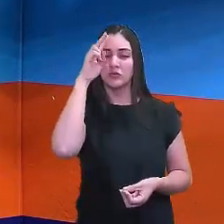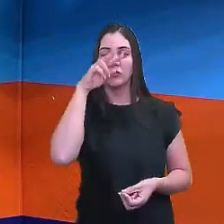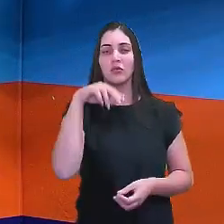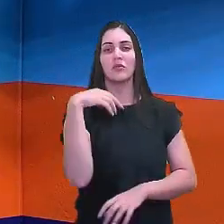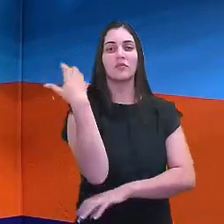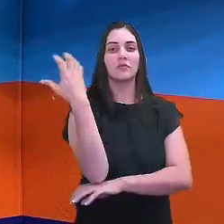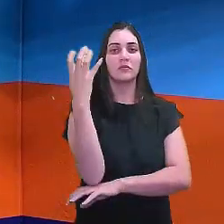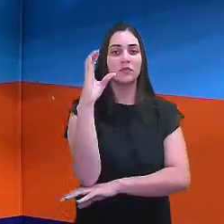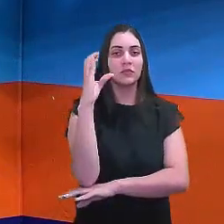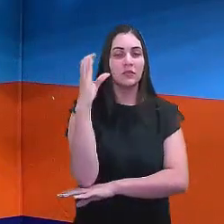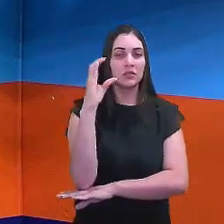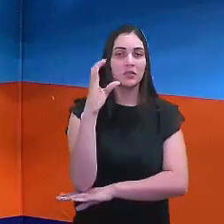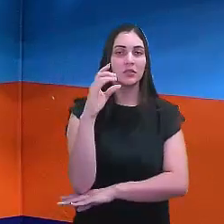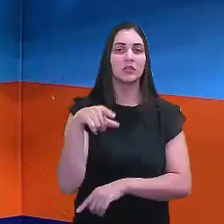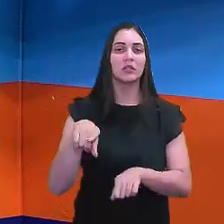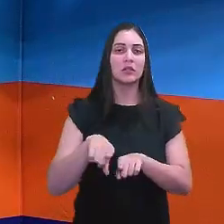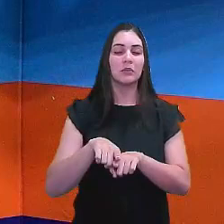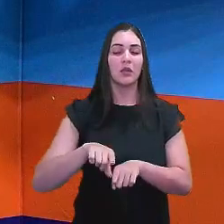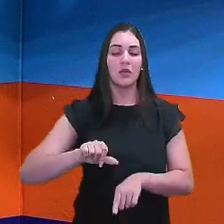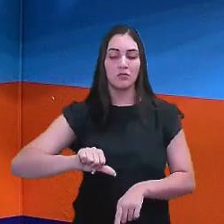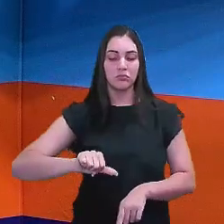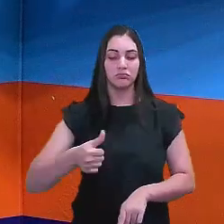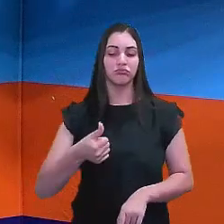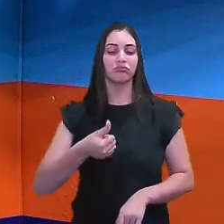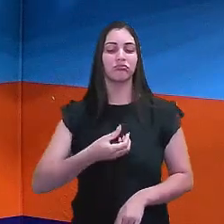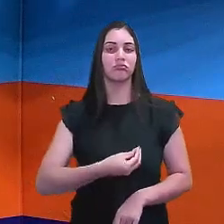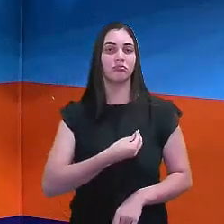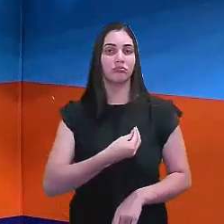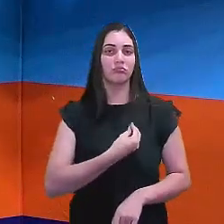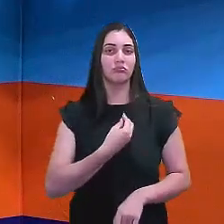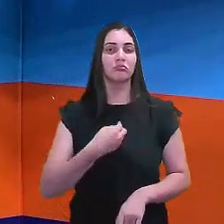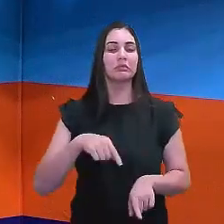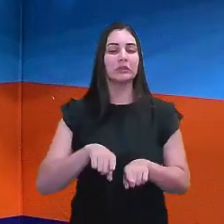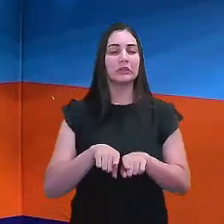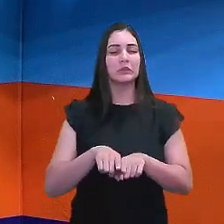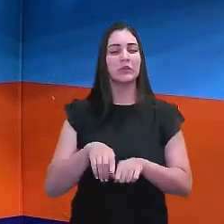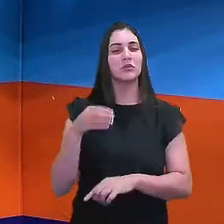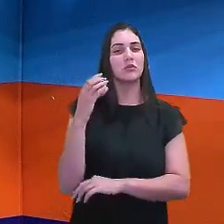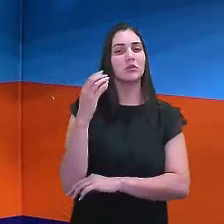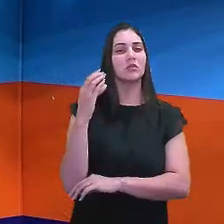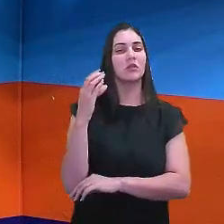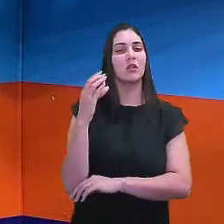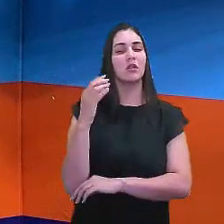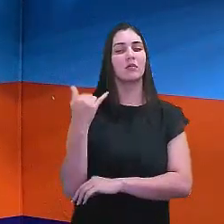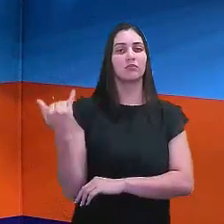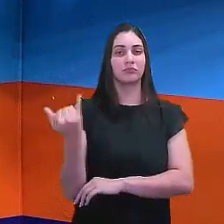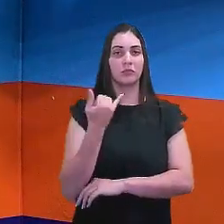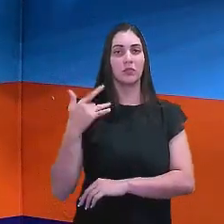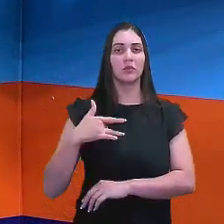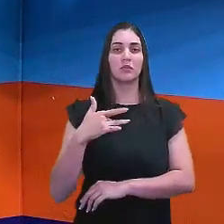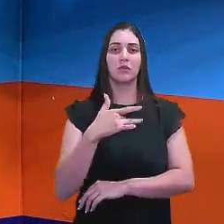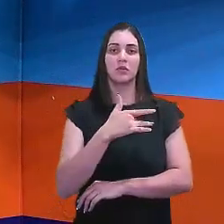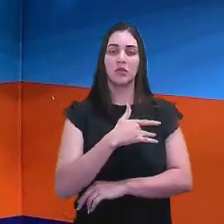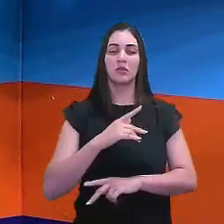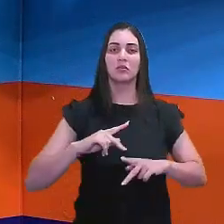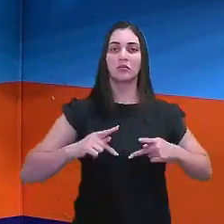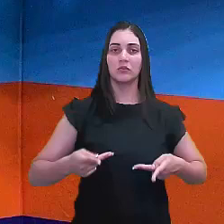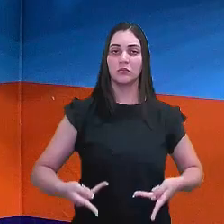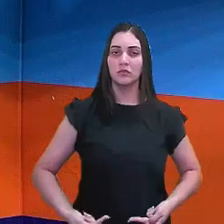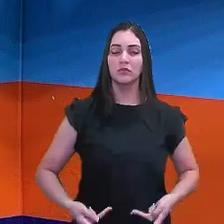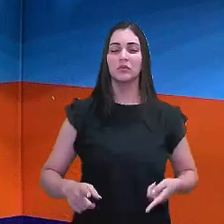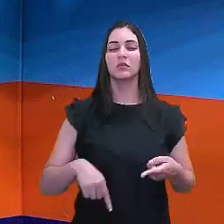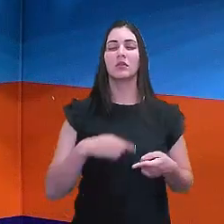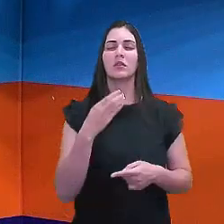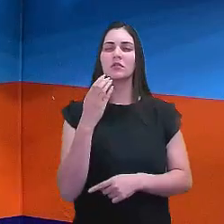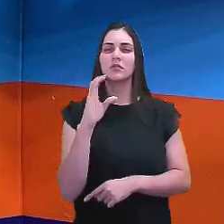a ver com qualidade de vida, tem a ver com ciências que são tão importantes para a saúde humana, ciência farmacêutica, ciência